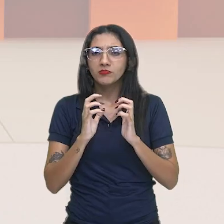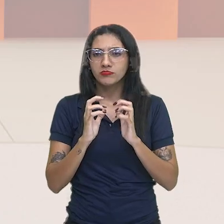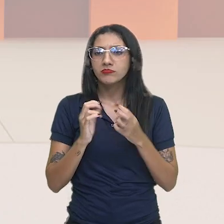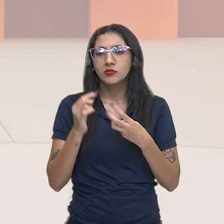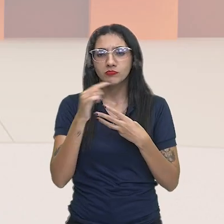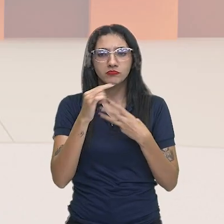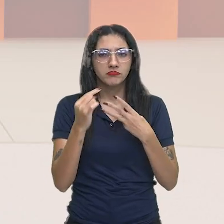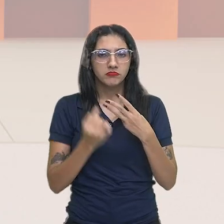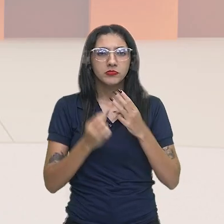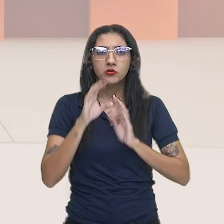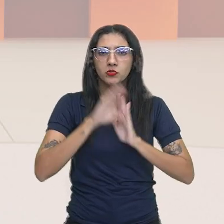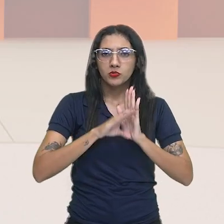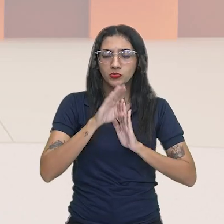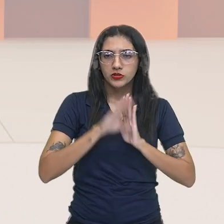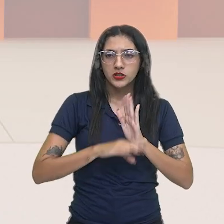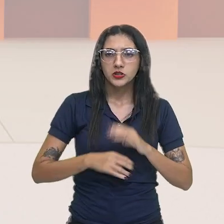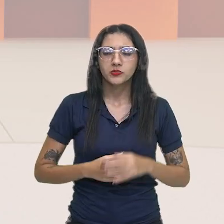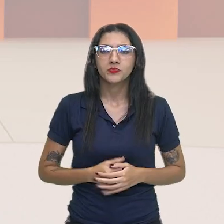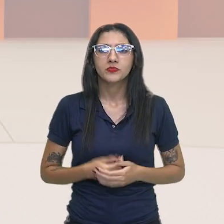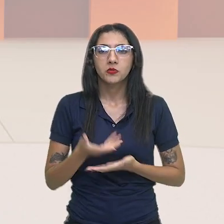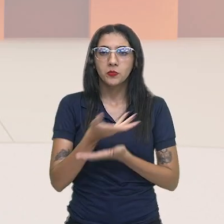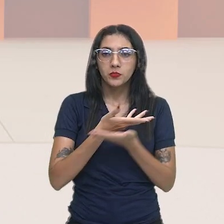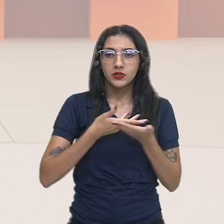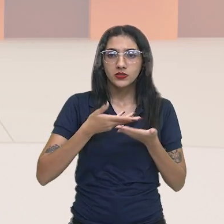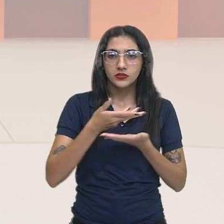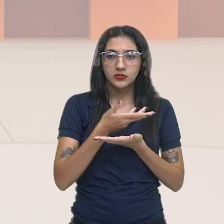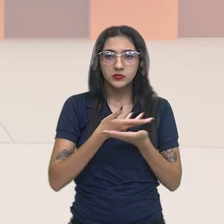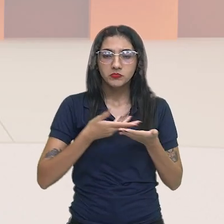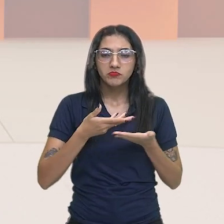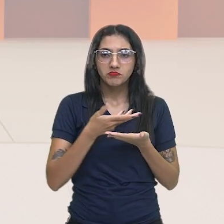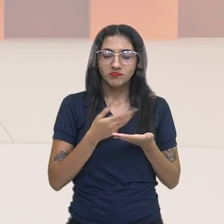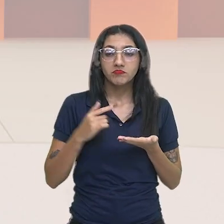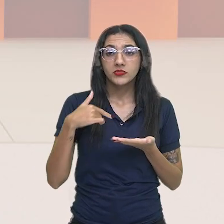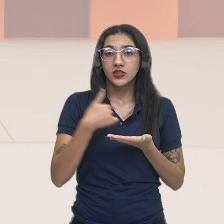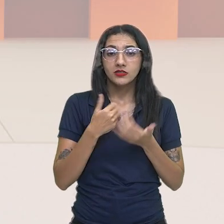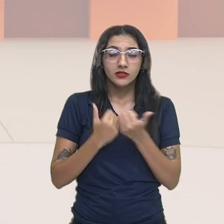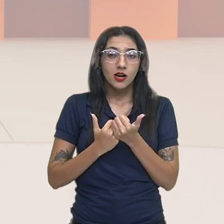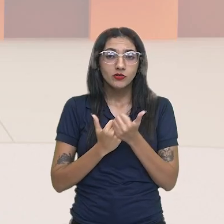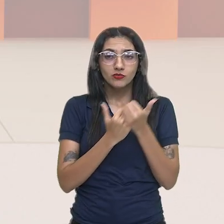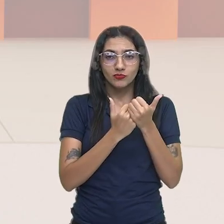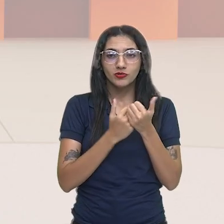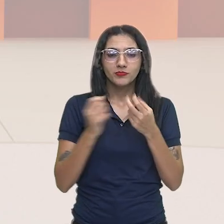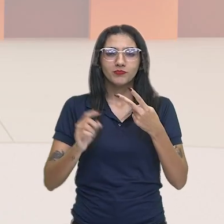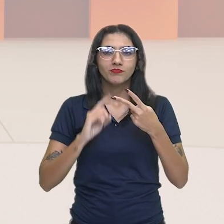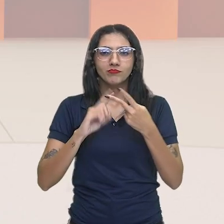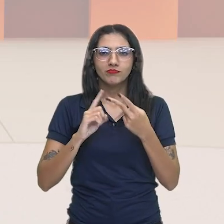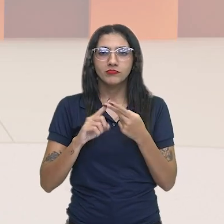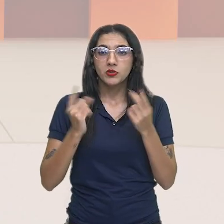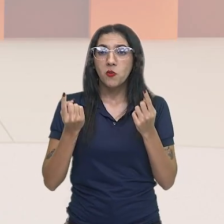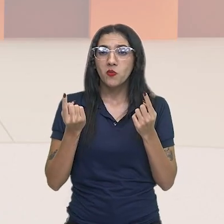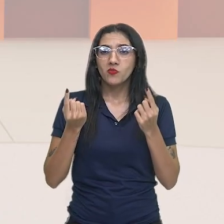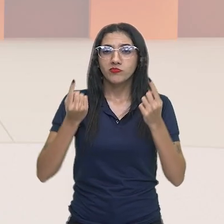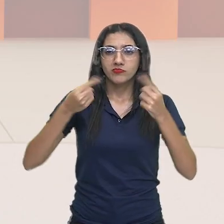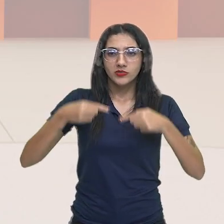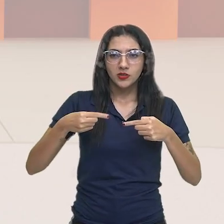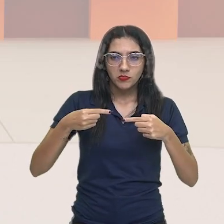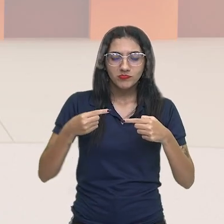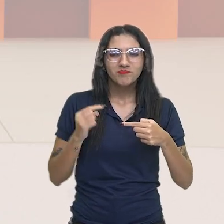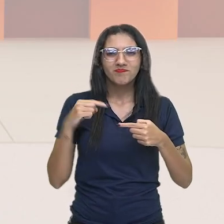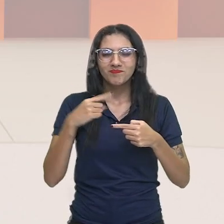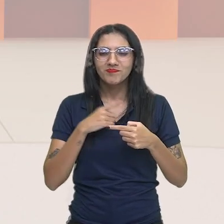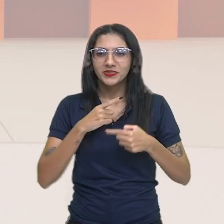conceitos, né? Competição, cooperação e conflito. A cooperação, quando a gente se ajuda. A competição, quando a gente age